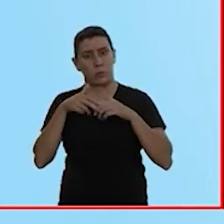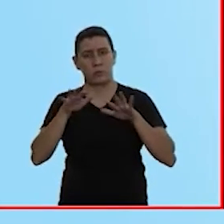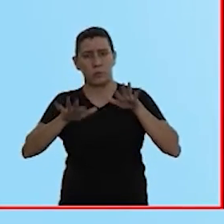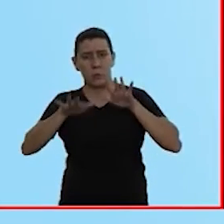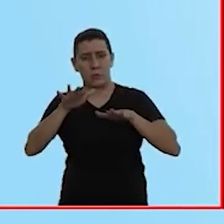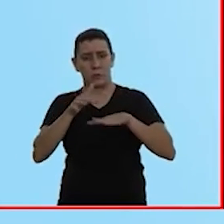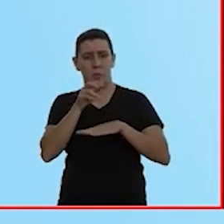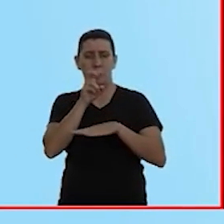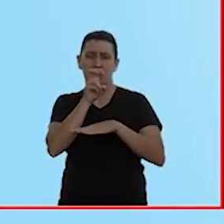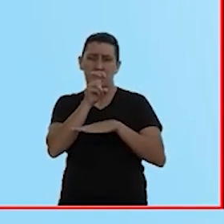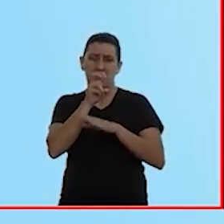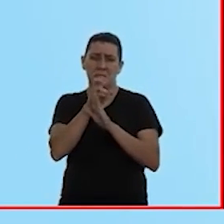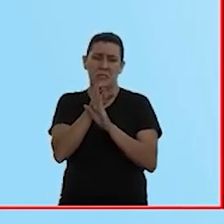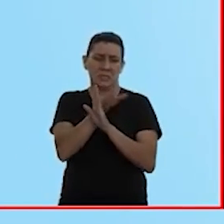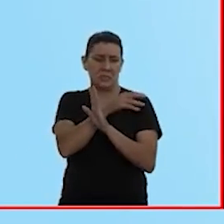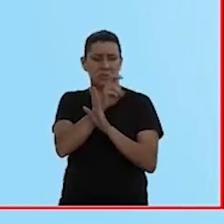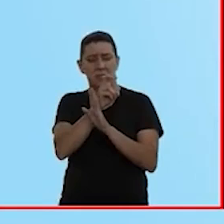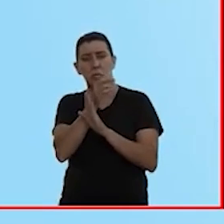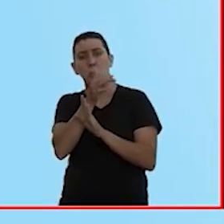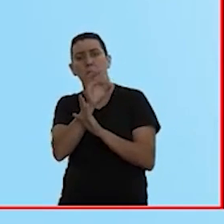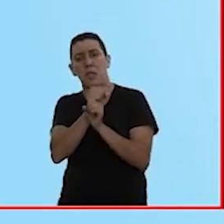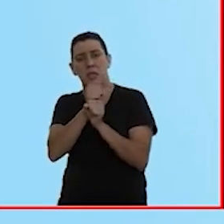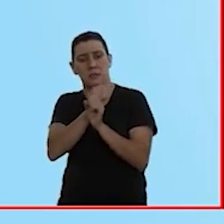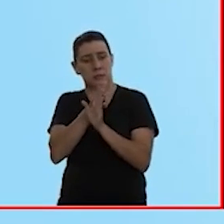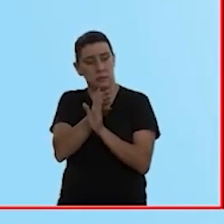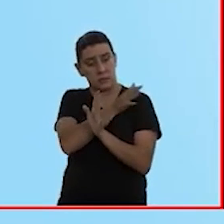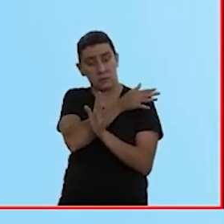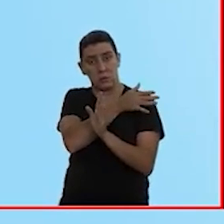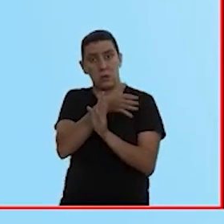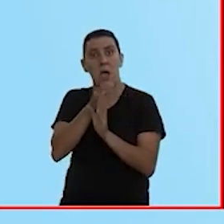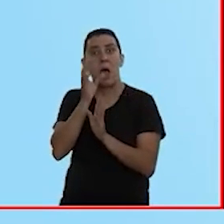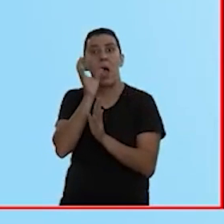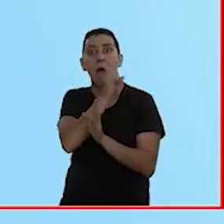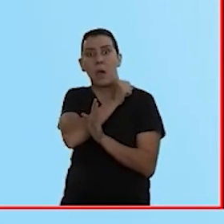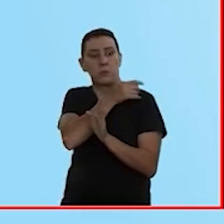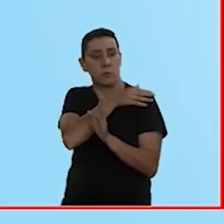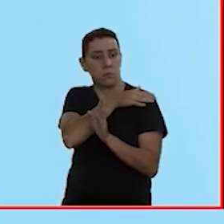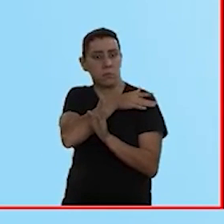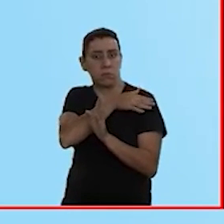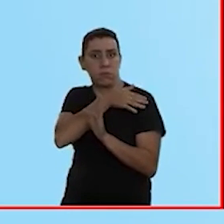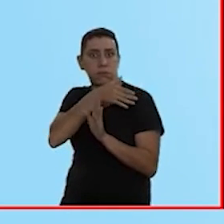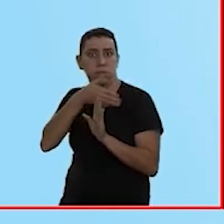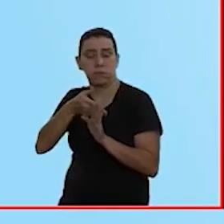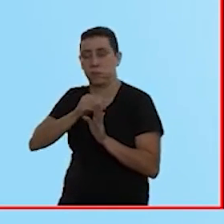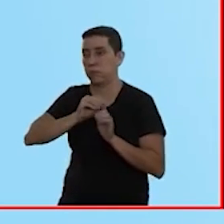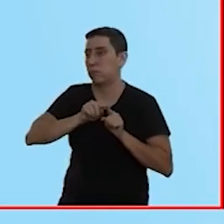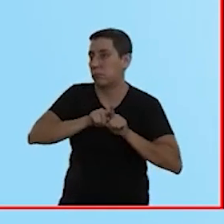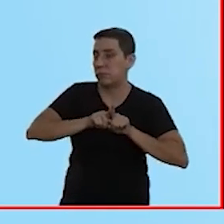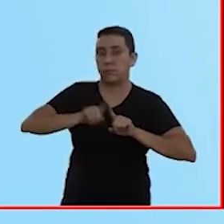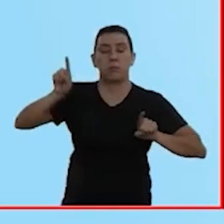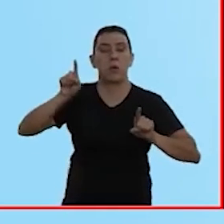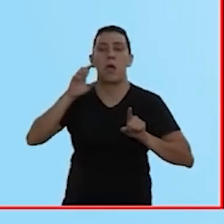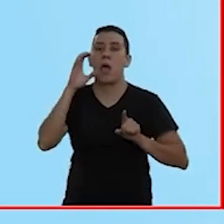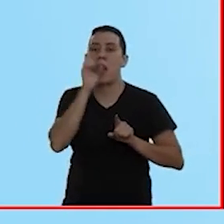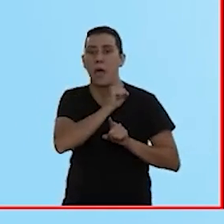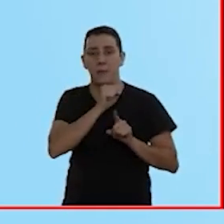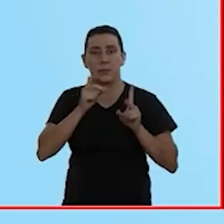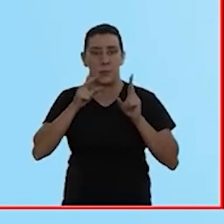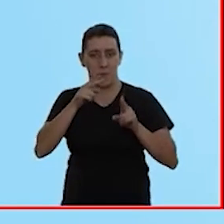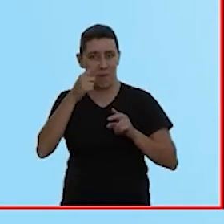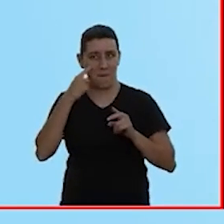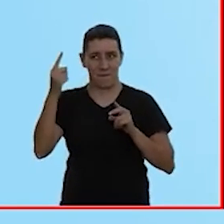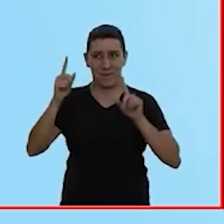dois fatores que que foram é uma evolução rápida e uma difusão expressiva como a gente vê